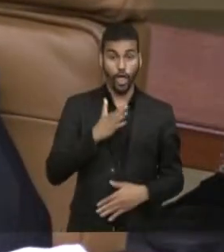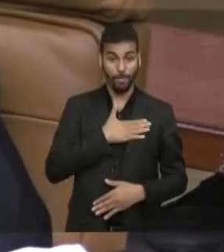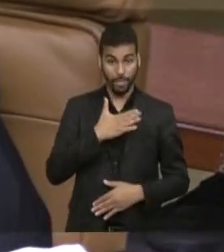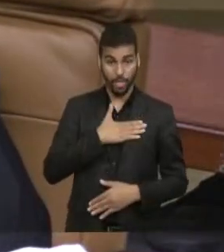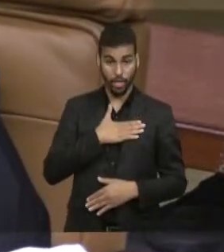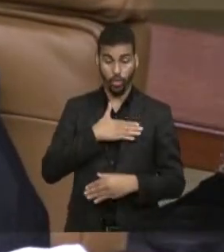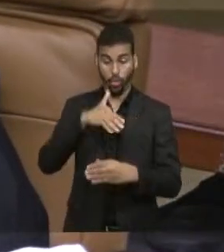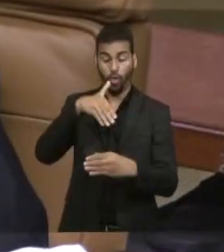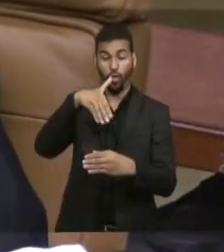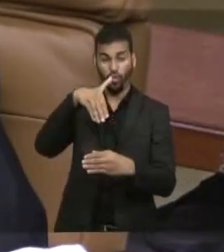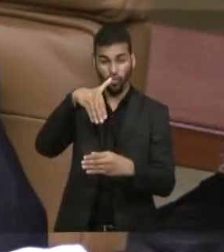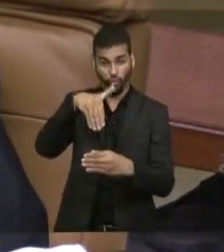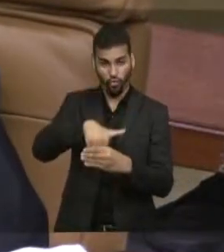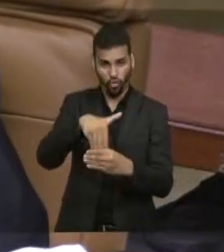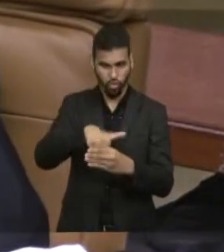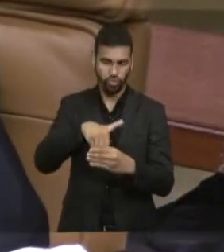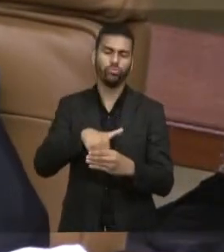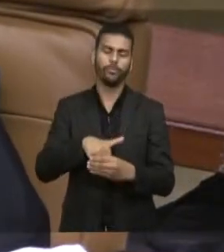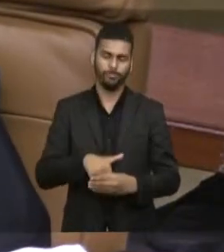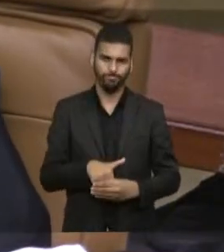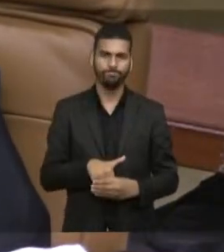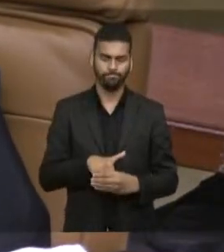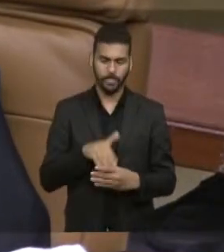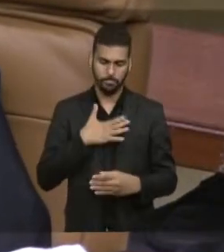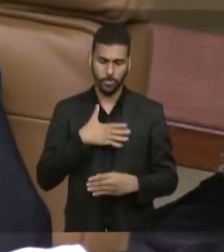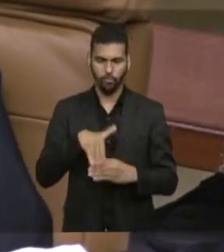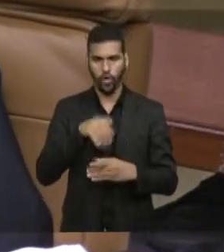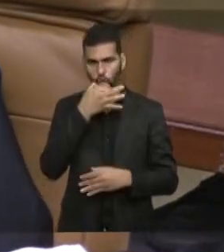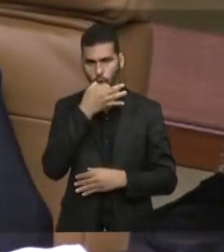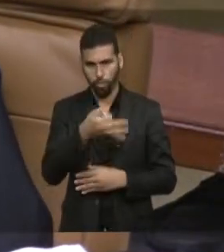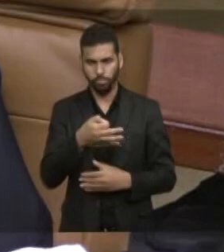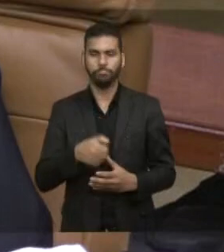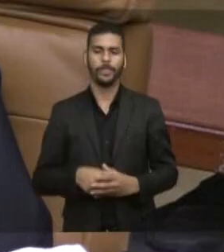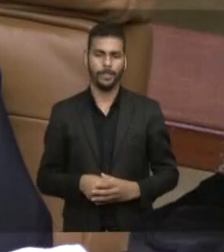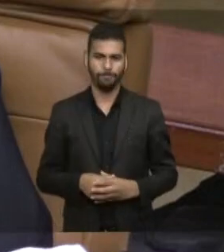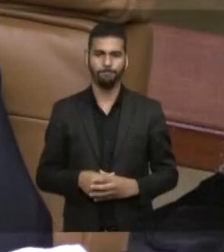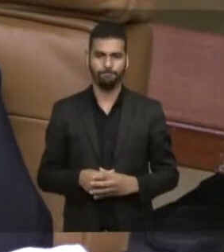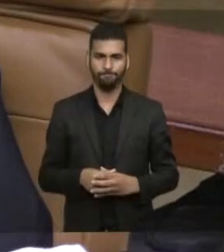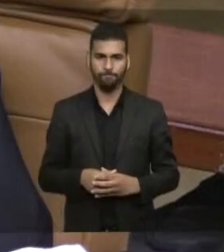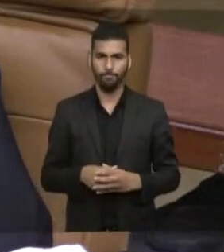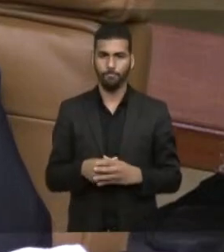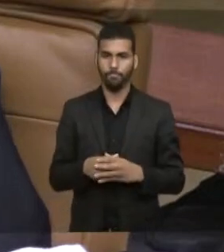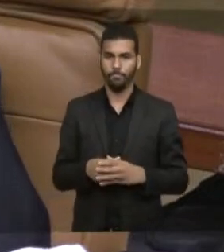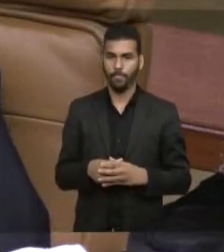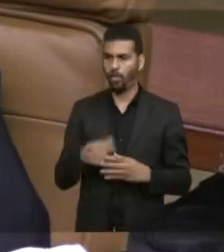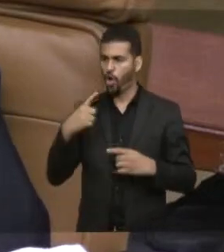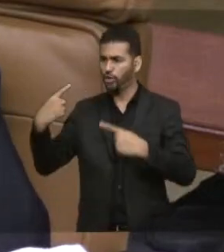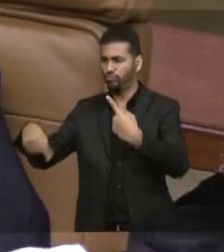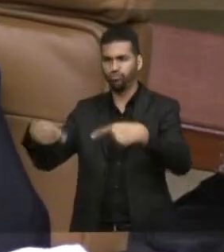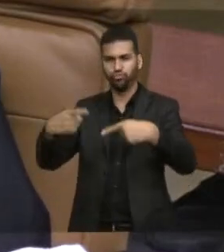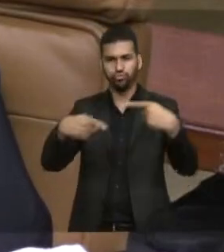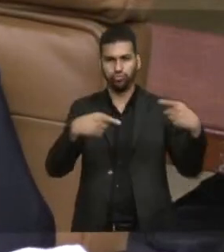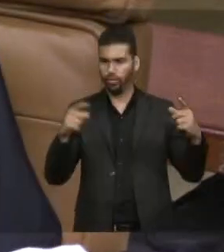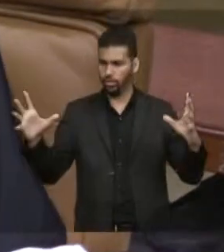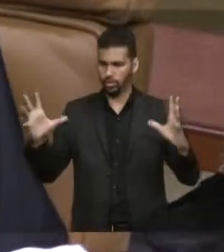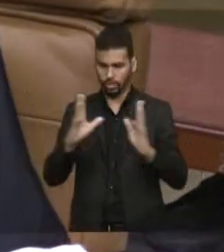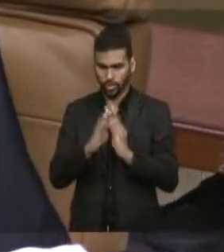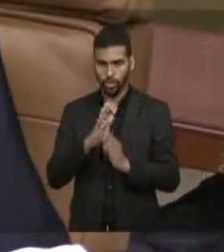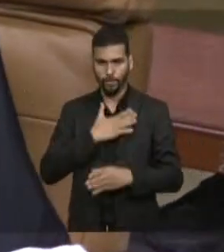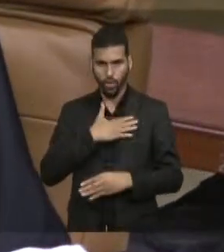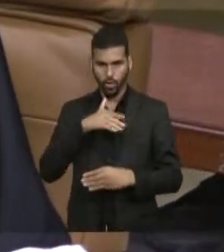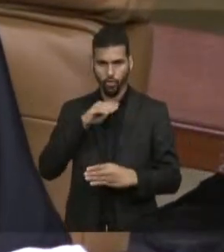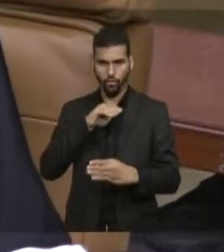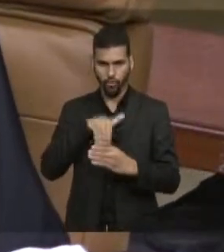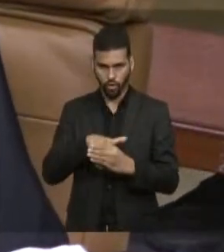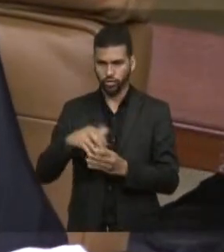excelência me permitir prossigo inovato que trago a colação tendo em vista